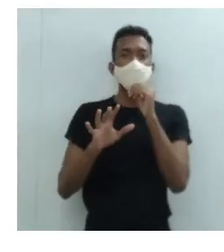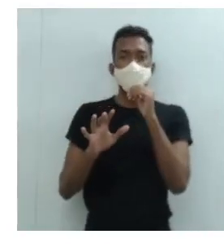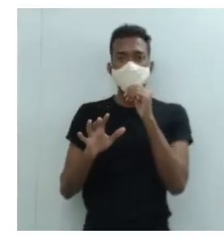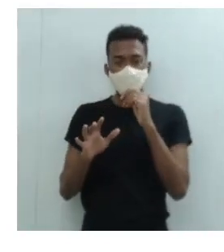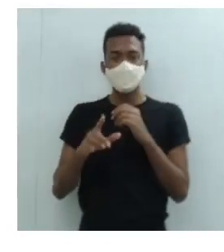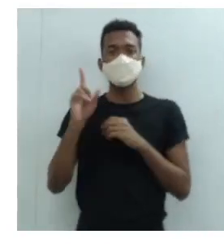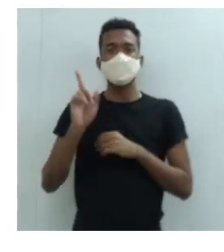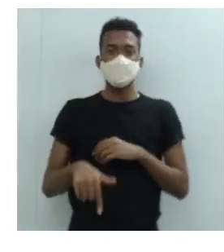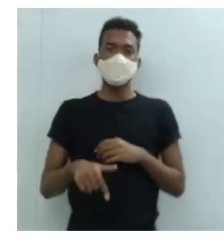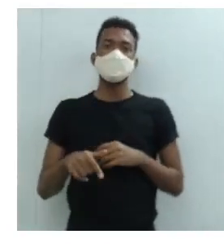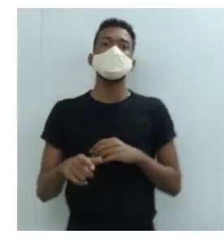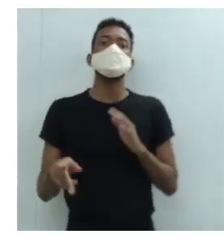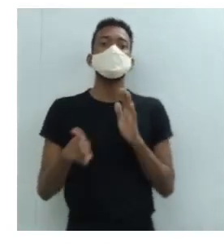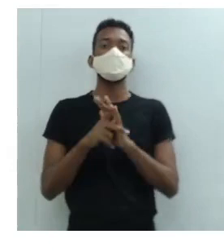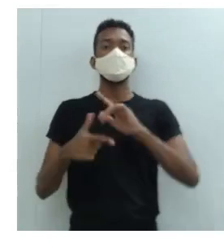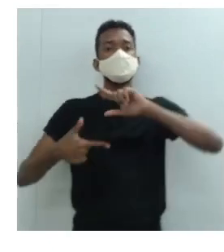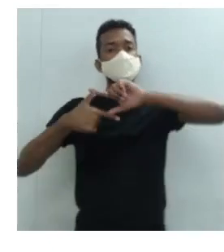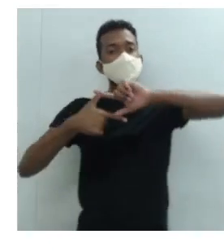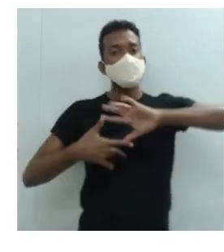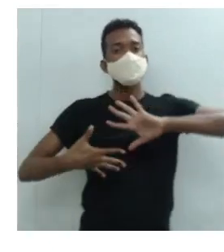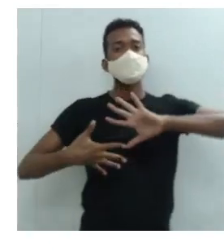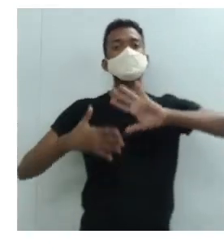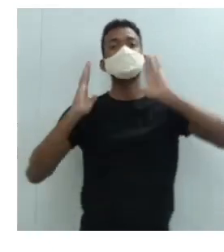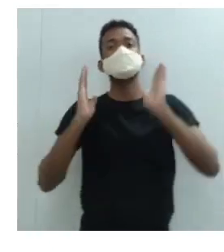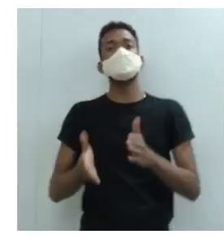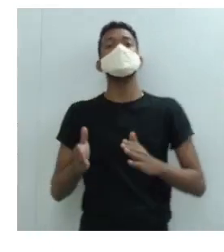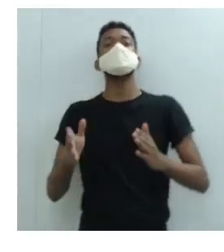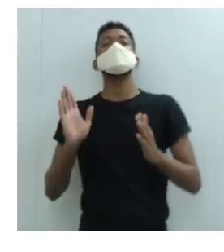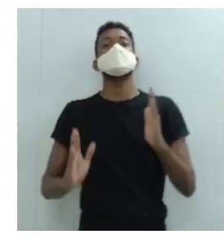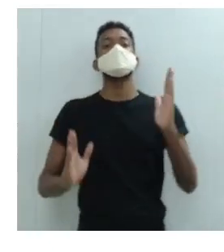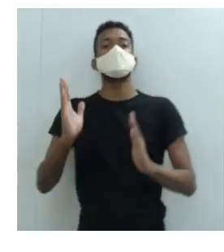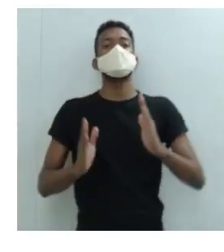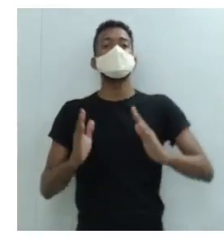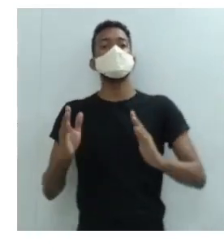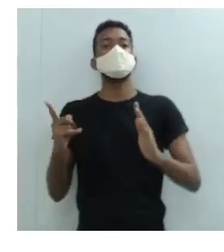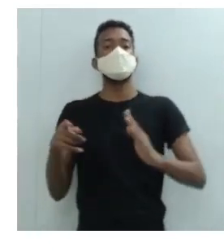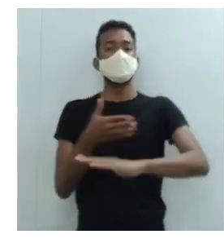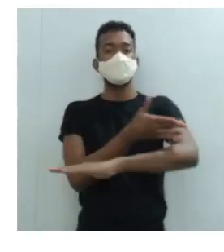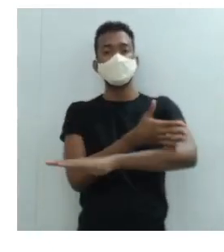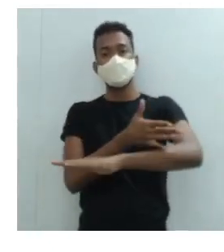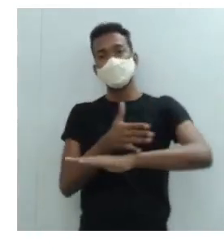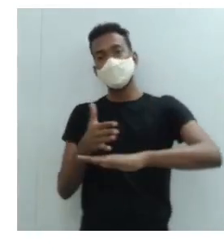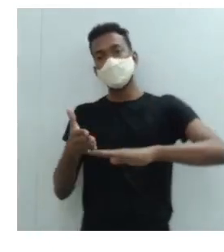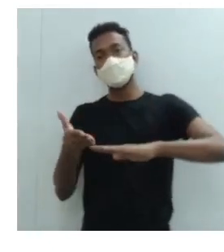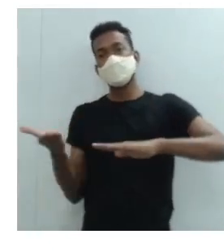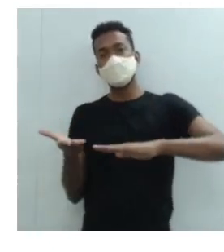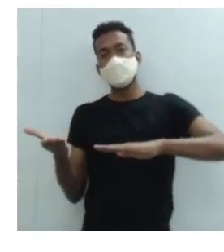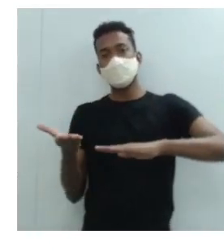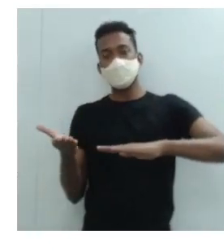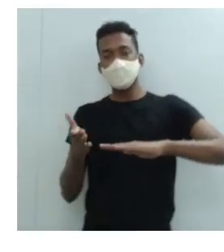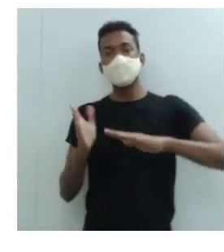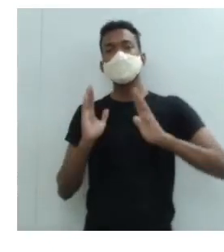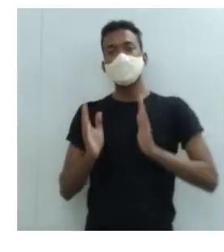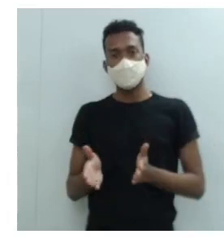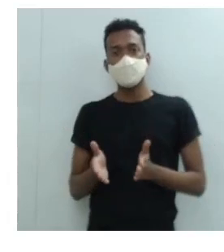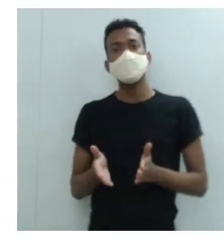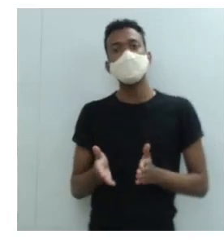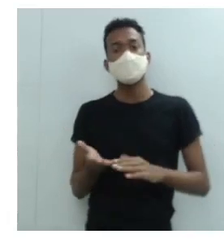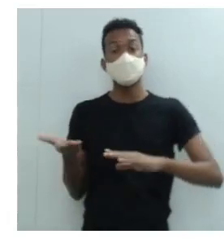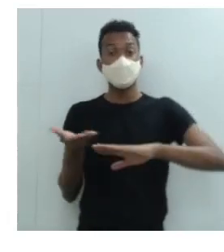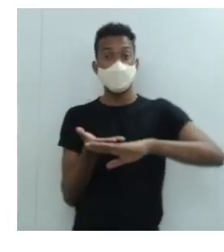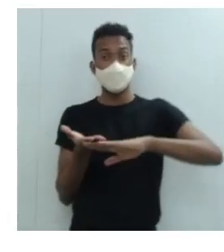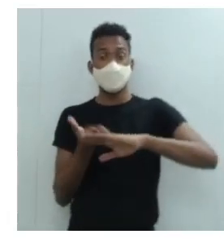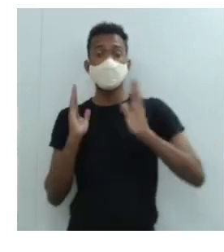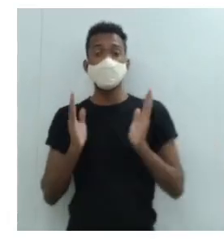nações modernas, período da modernidade. Então, na realidade,